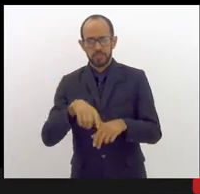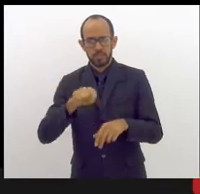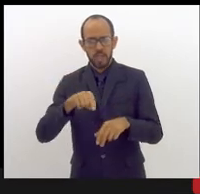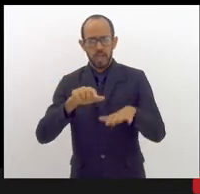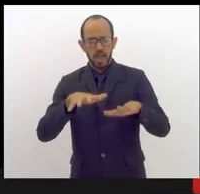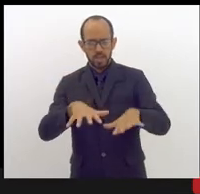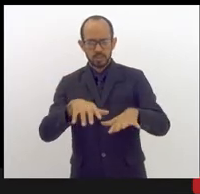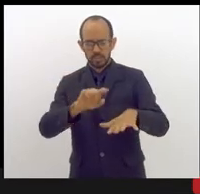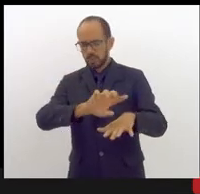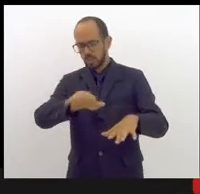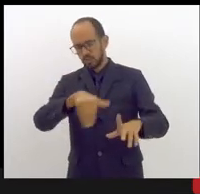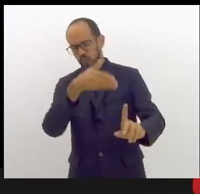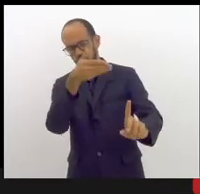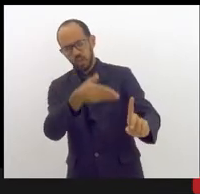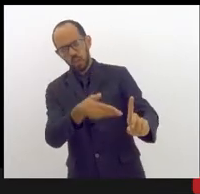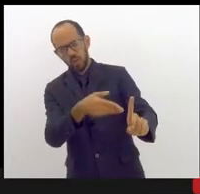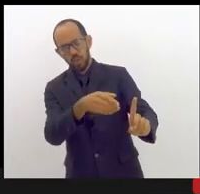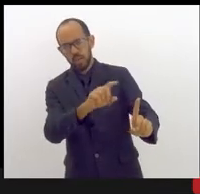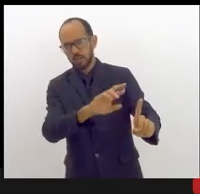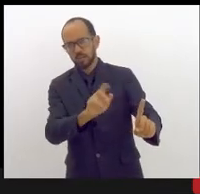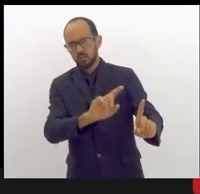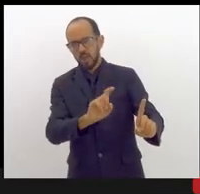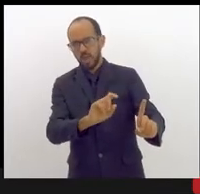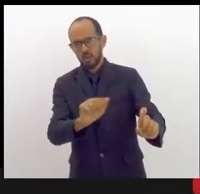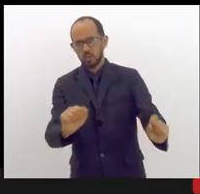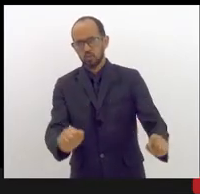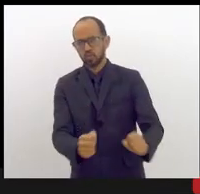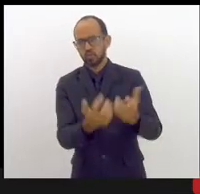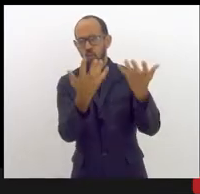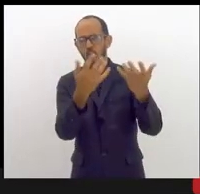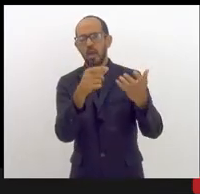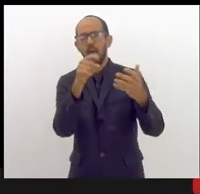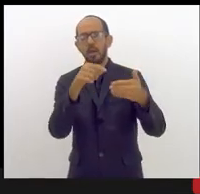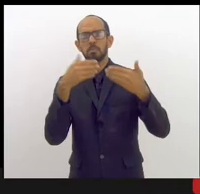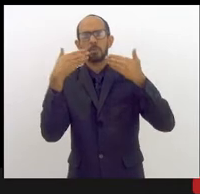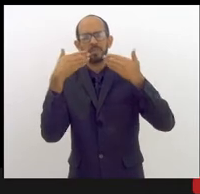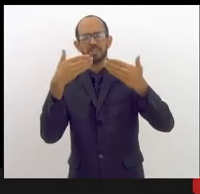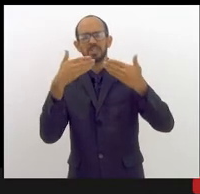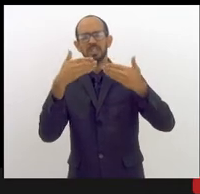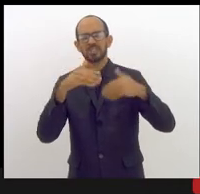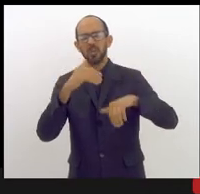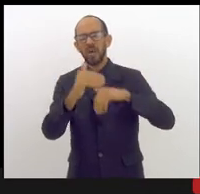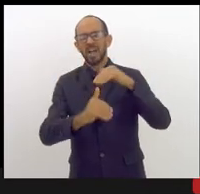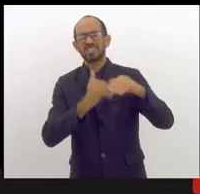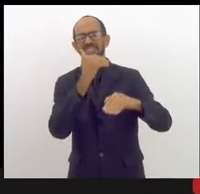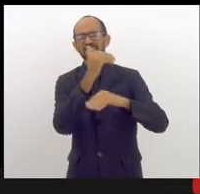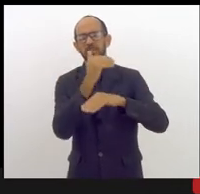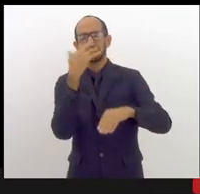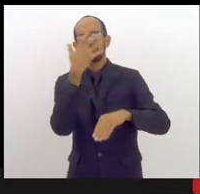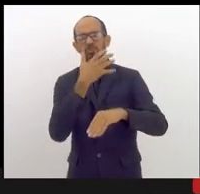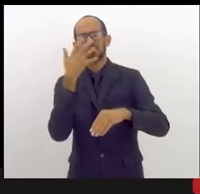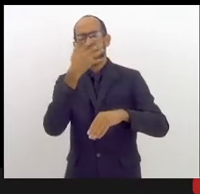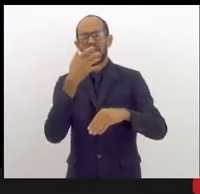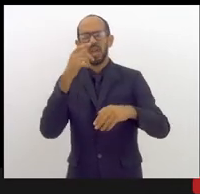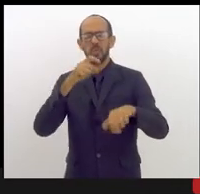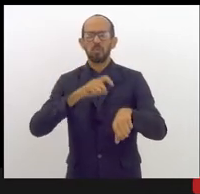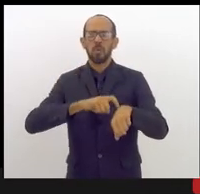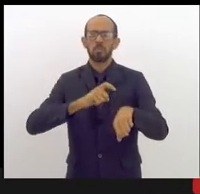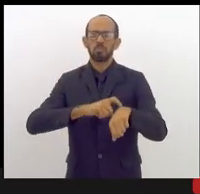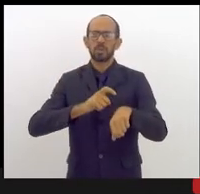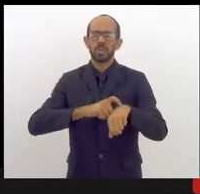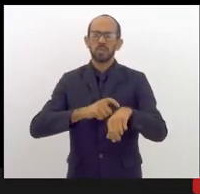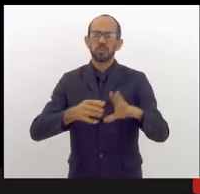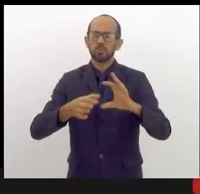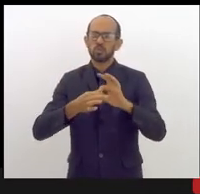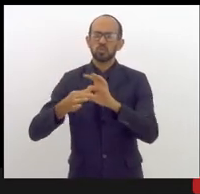reconhece não é um show é mais do que uma apresentação musical é um momento de congraçamento é um